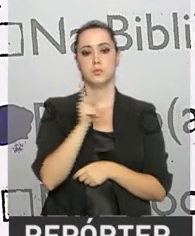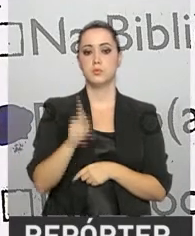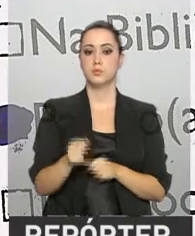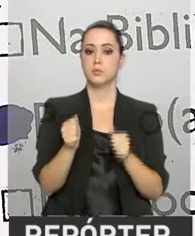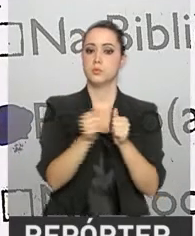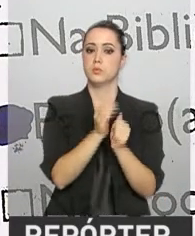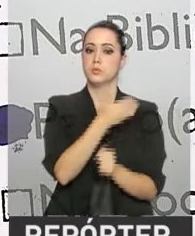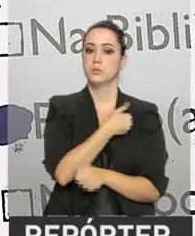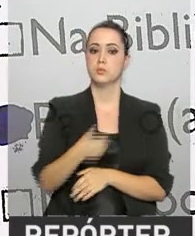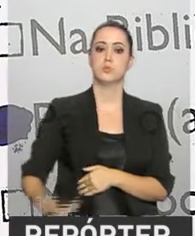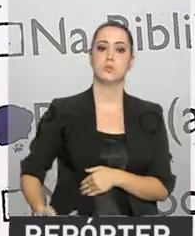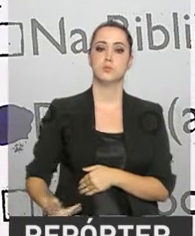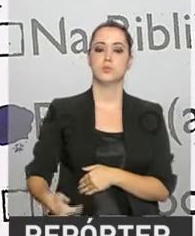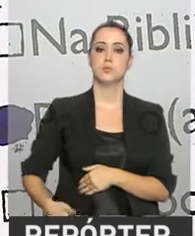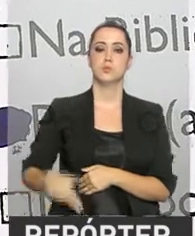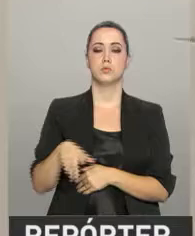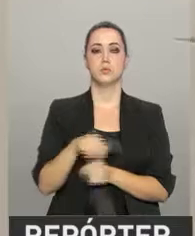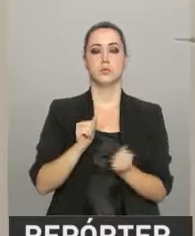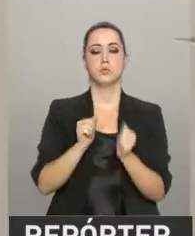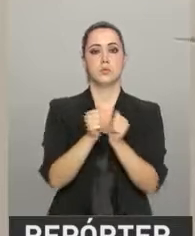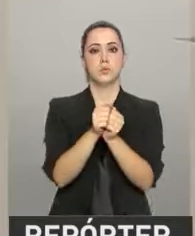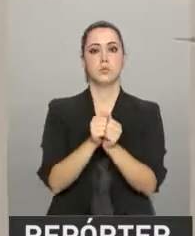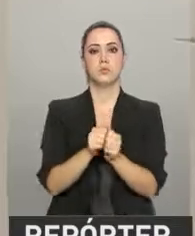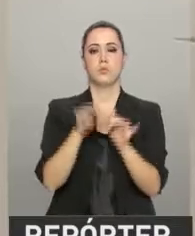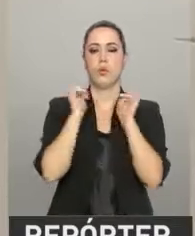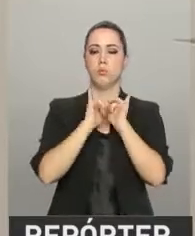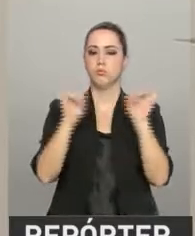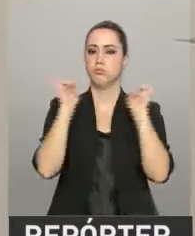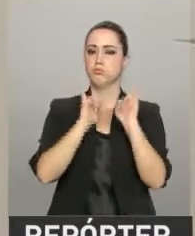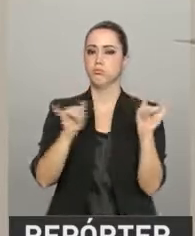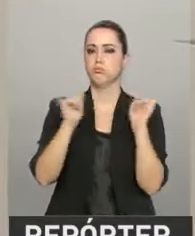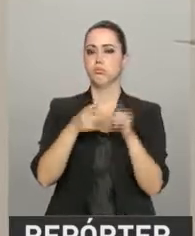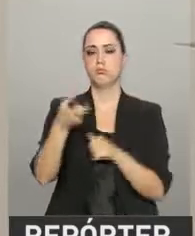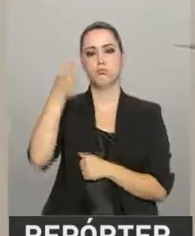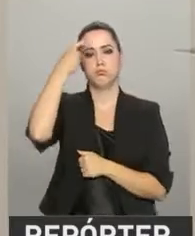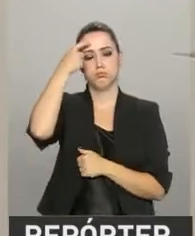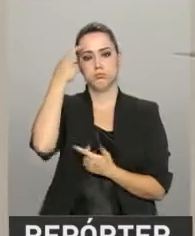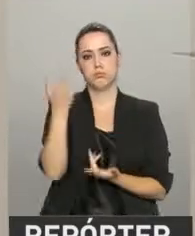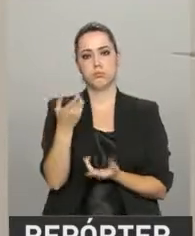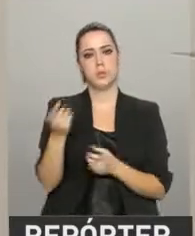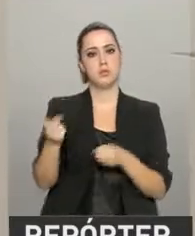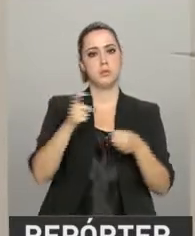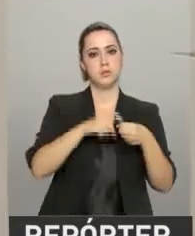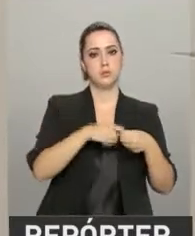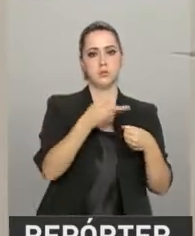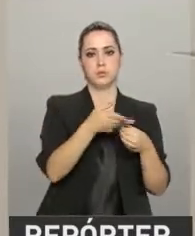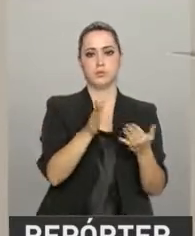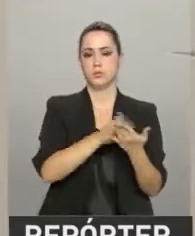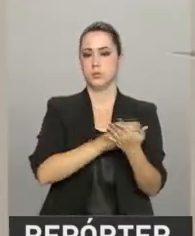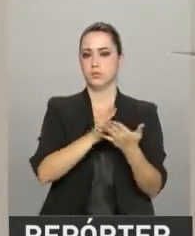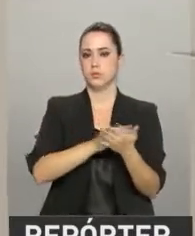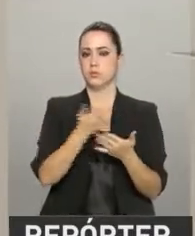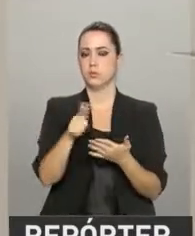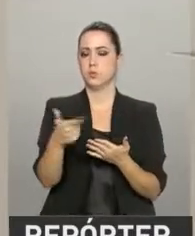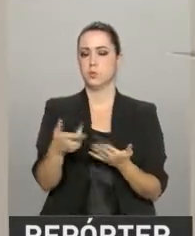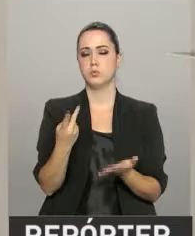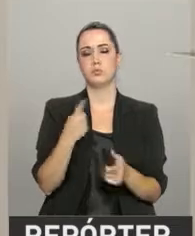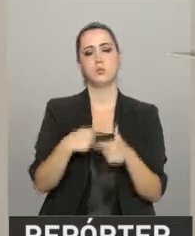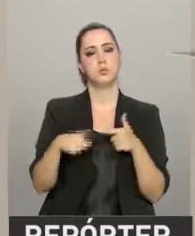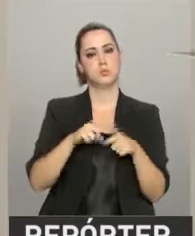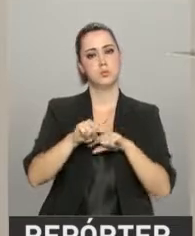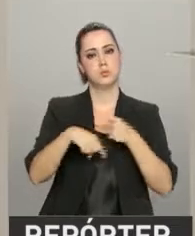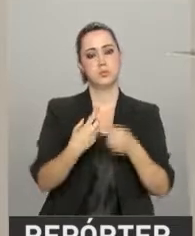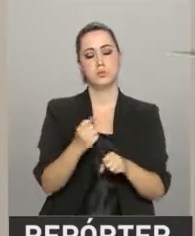e as secretarias municipais façam campanhas para essa devolução do livro pra que não haja falta no ano